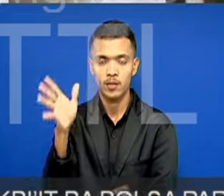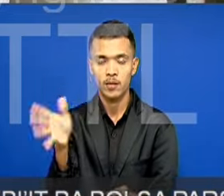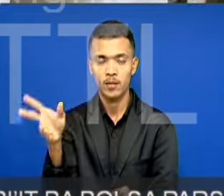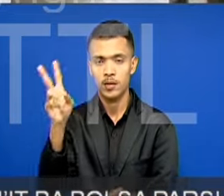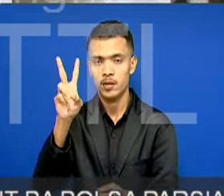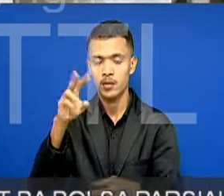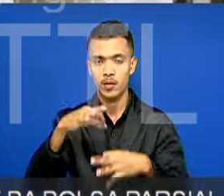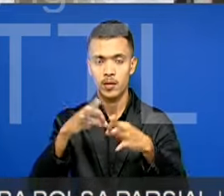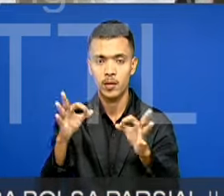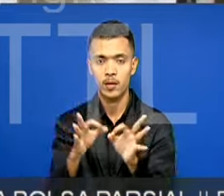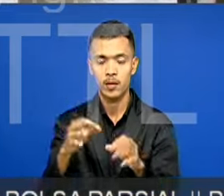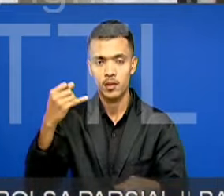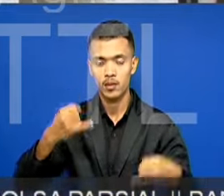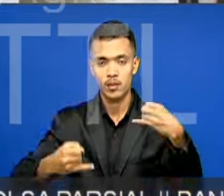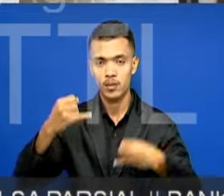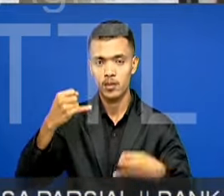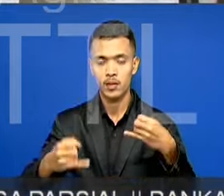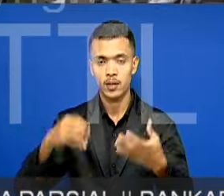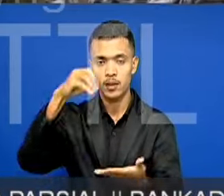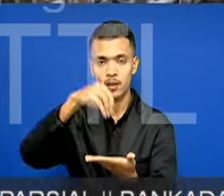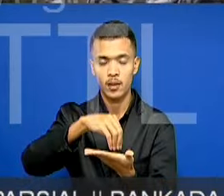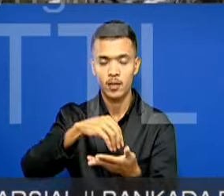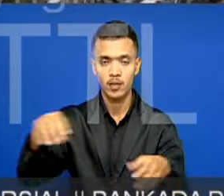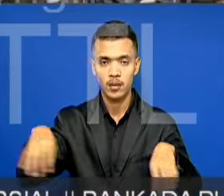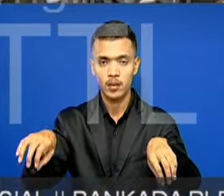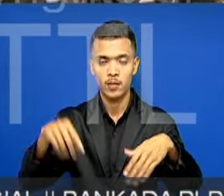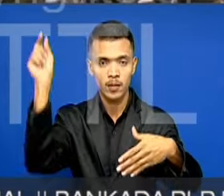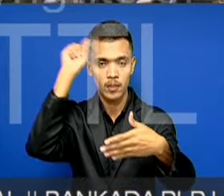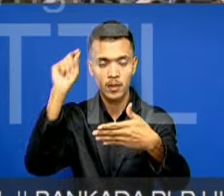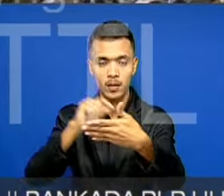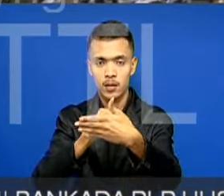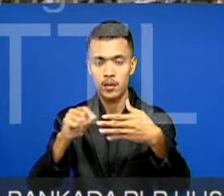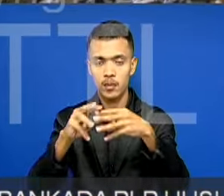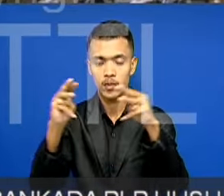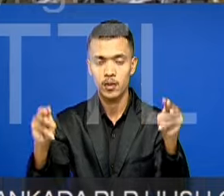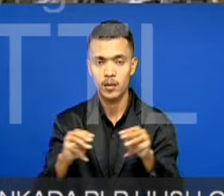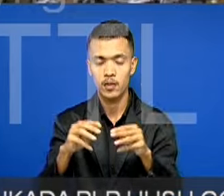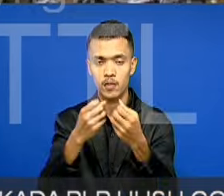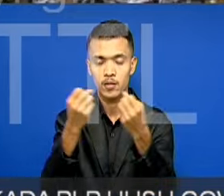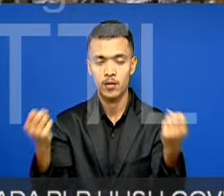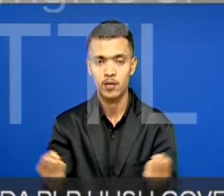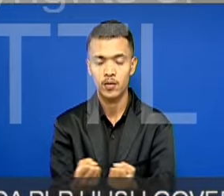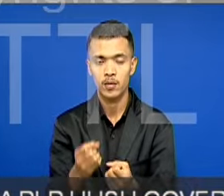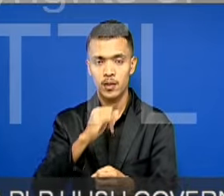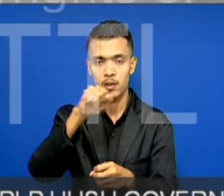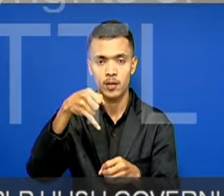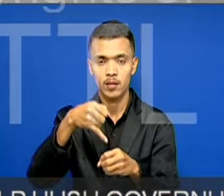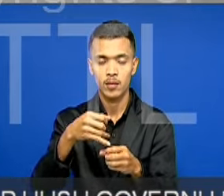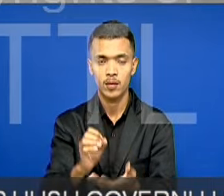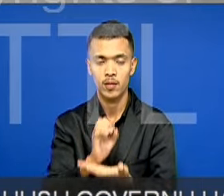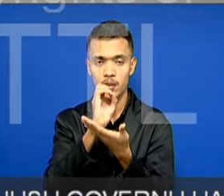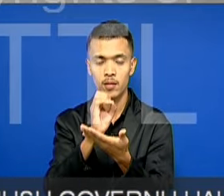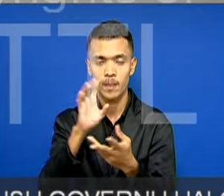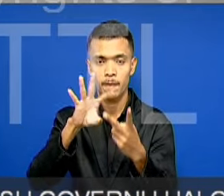Processo reforma setor justiça. Destacamento serviço administração municipal to suku inclui raiwa. Eleição sep